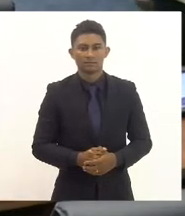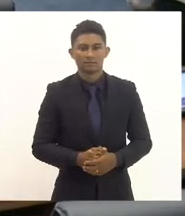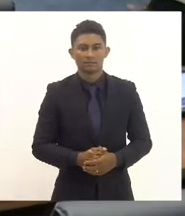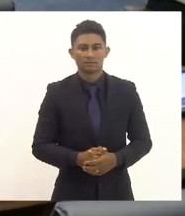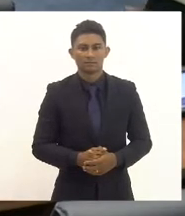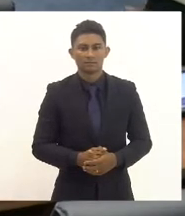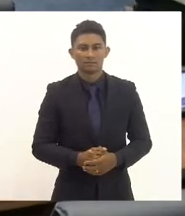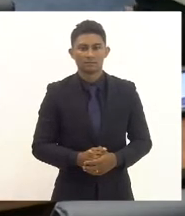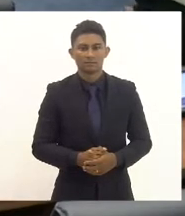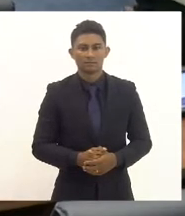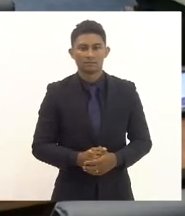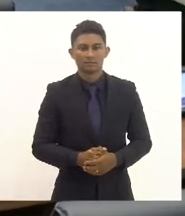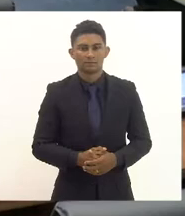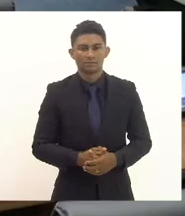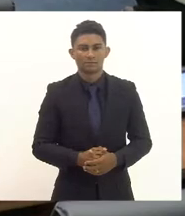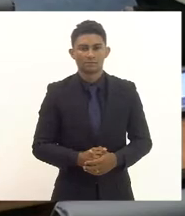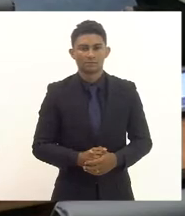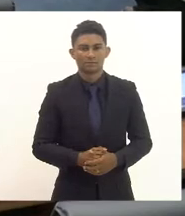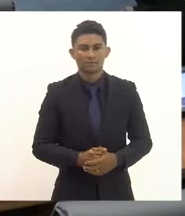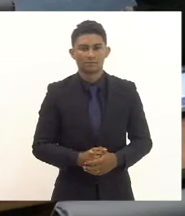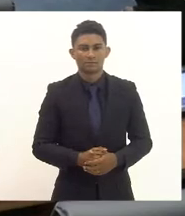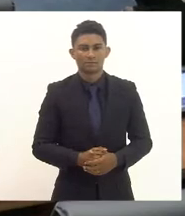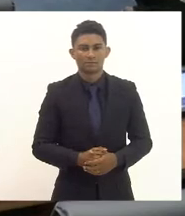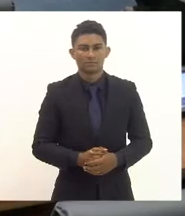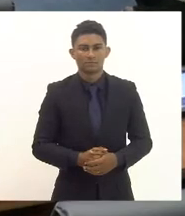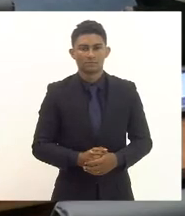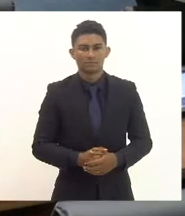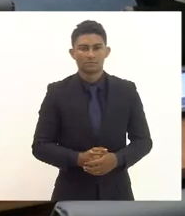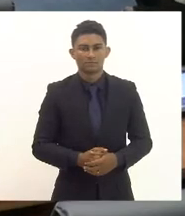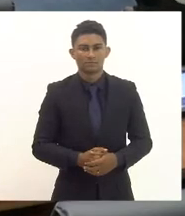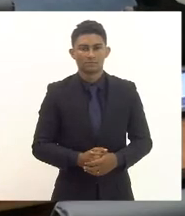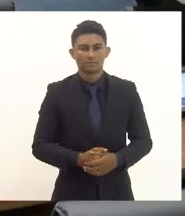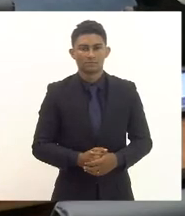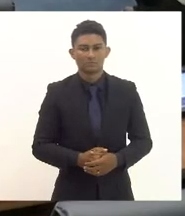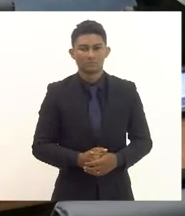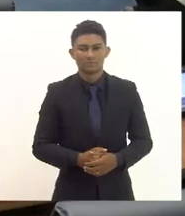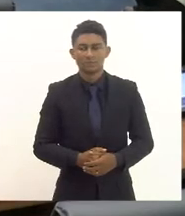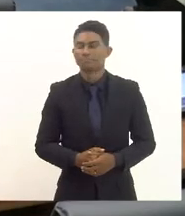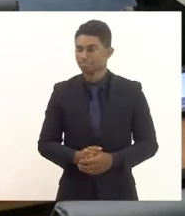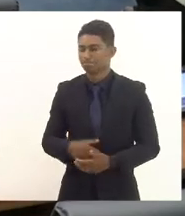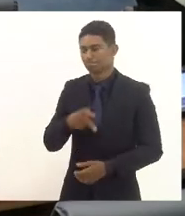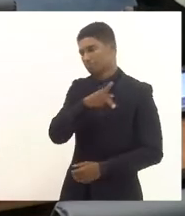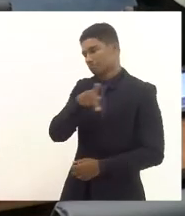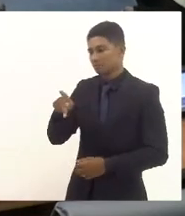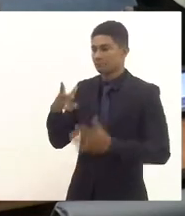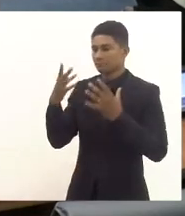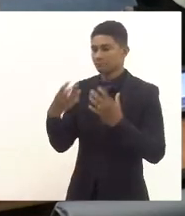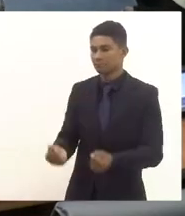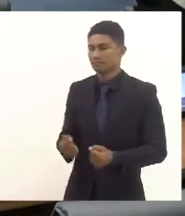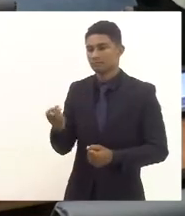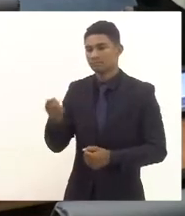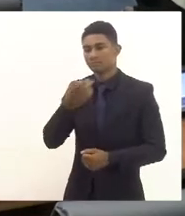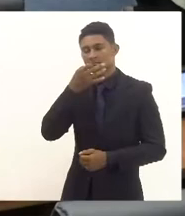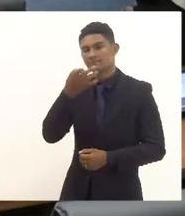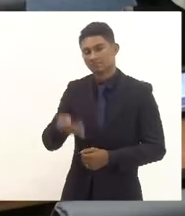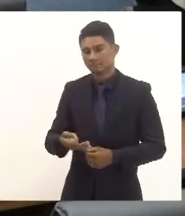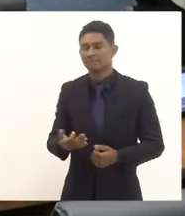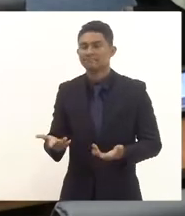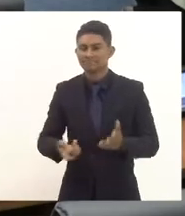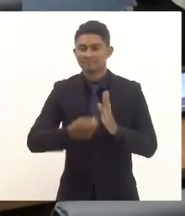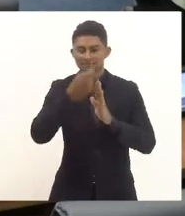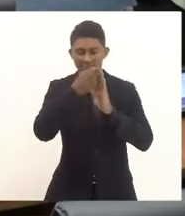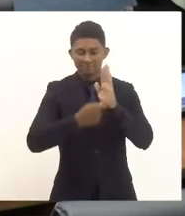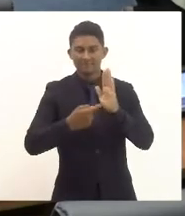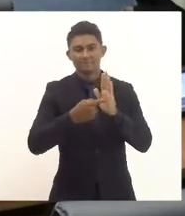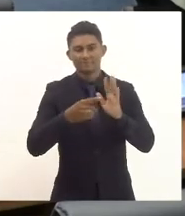e tchau tchau não faz com que a presidência defere o Parecer com a forma